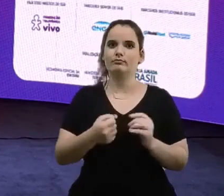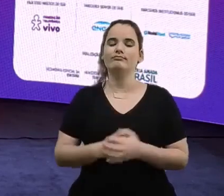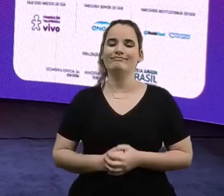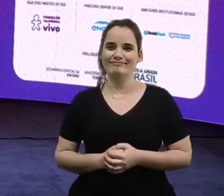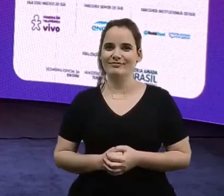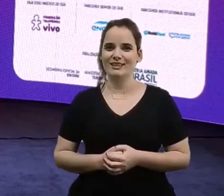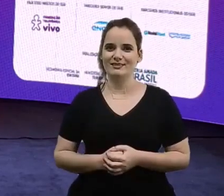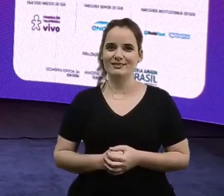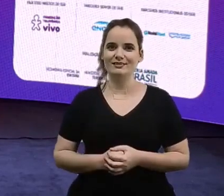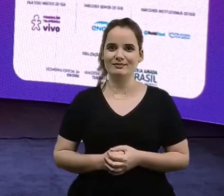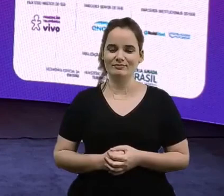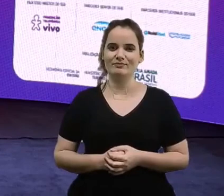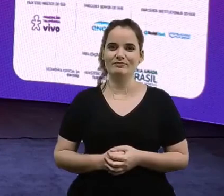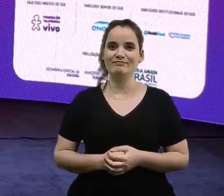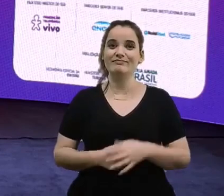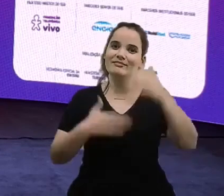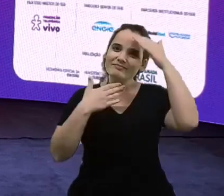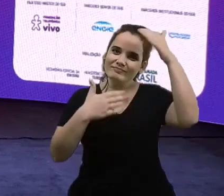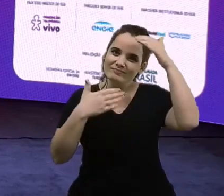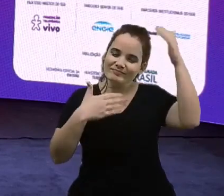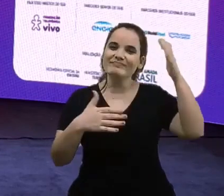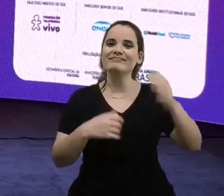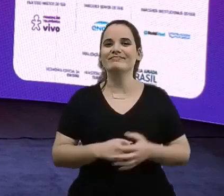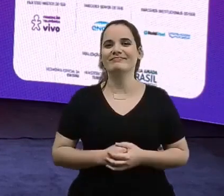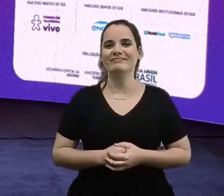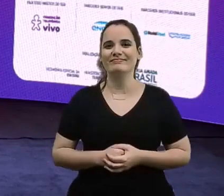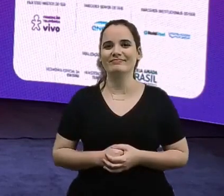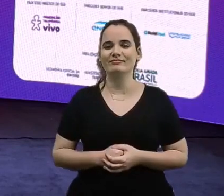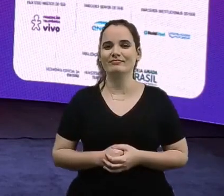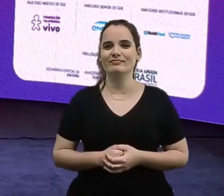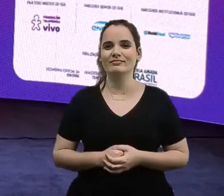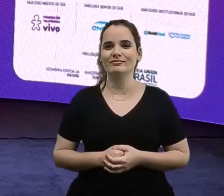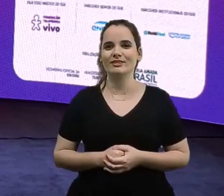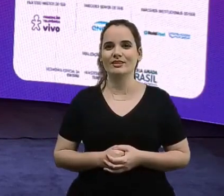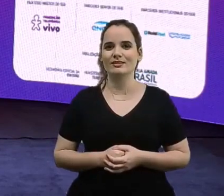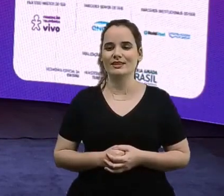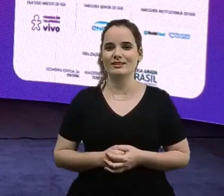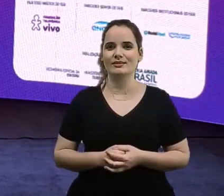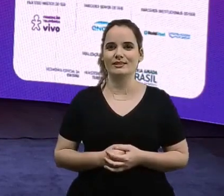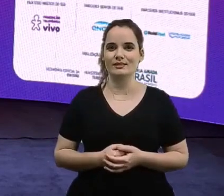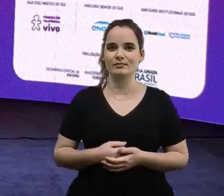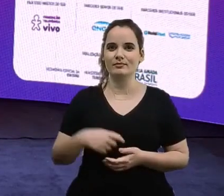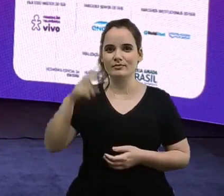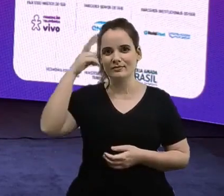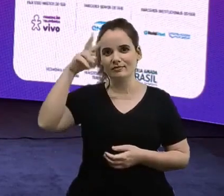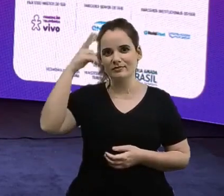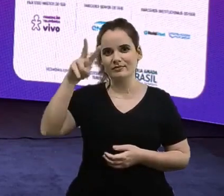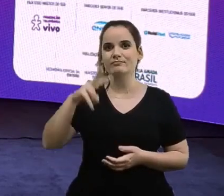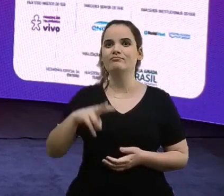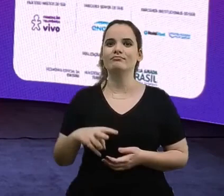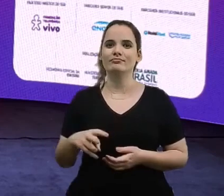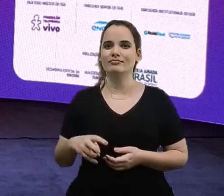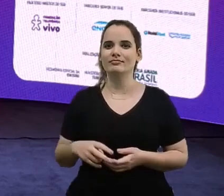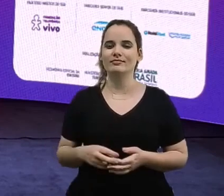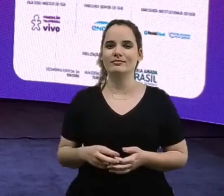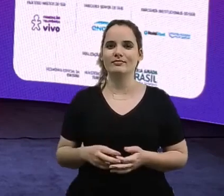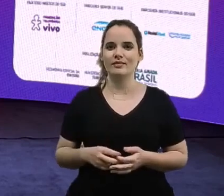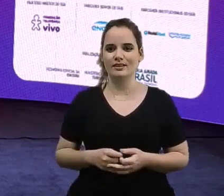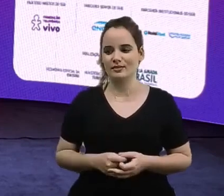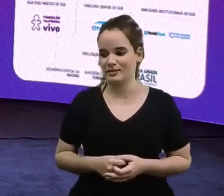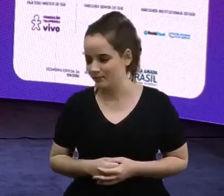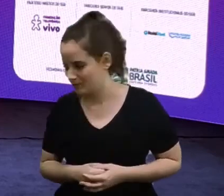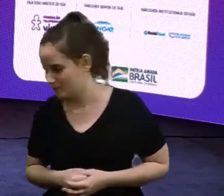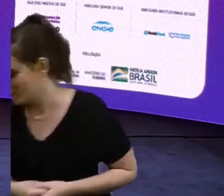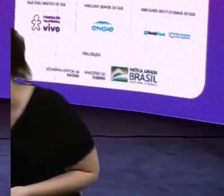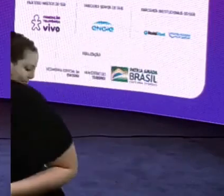Perfeito, super obrigada. Me lembra muito assim, as coisas que a gente trazia, né, de Jerê nos workshops, da importância das lideranças